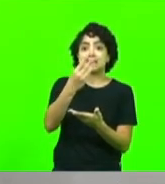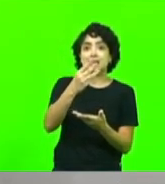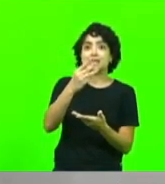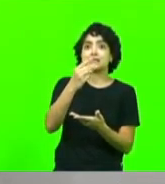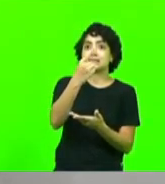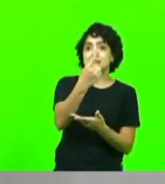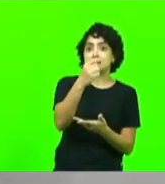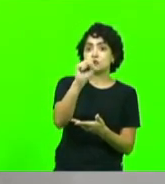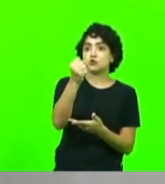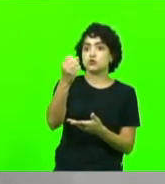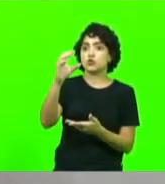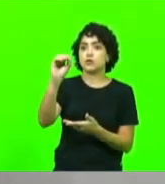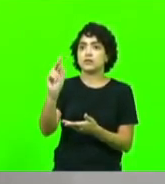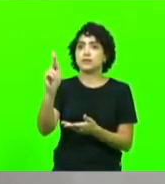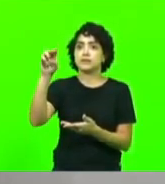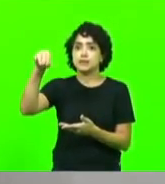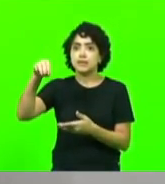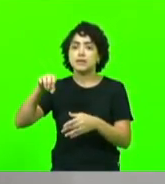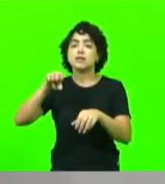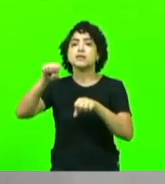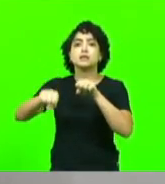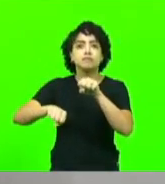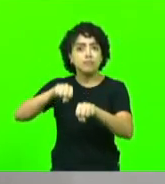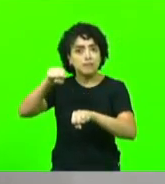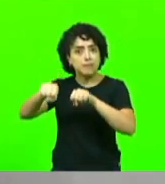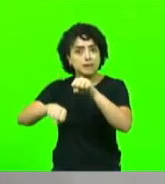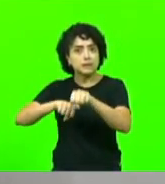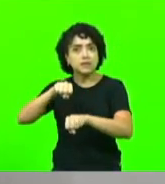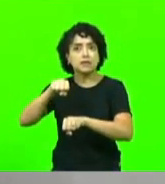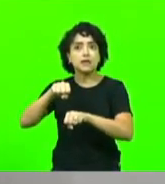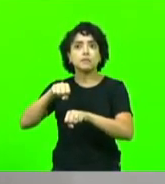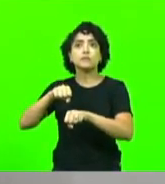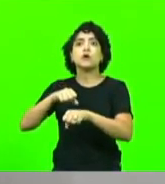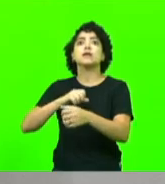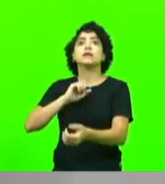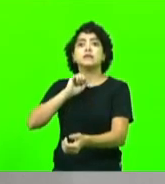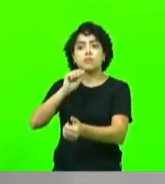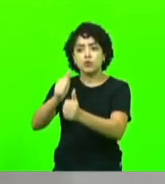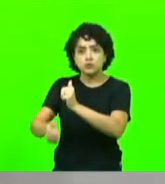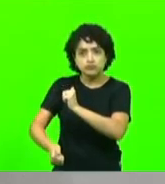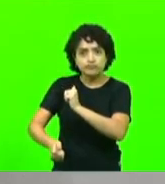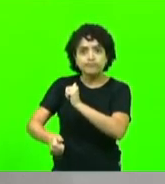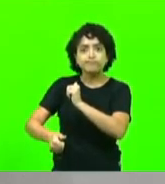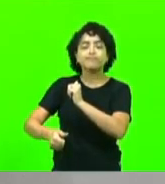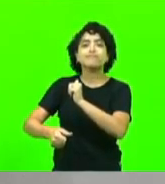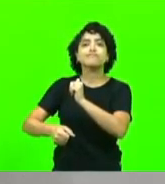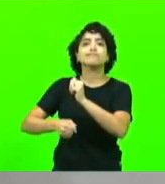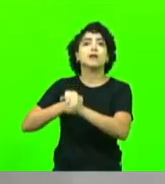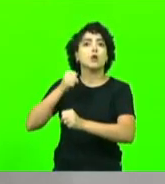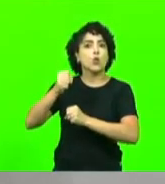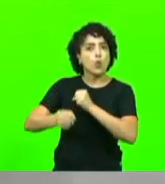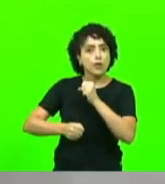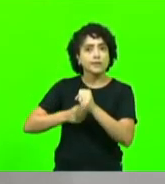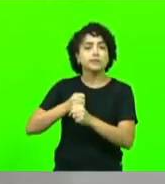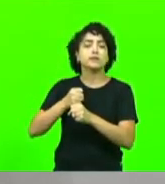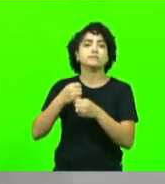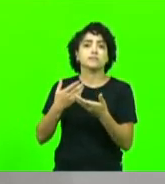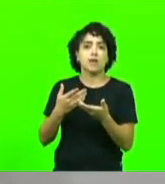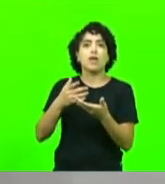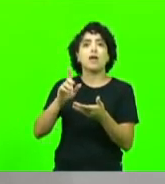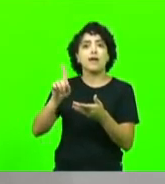180 quilômetros pedalando, e termina com uma corrida de quase 40 quilômetros. Isso é ser profissional,